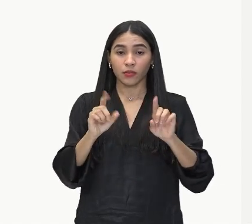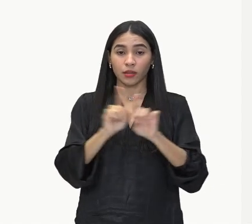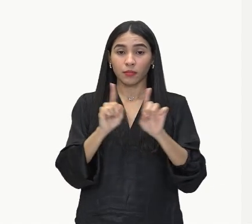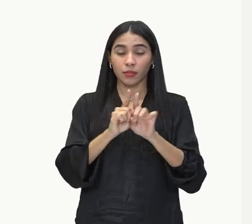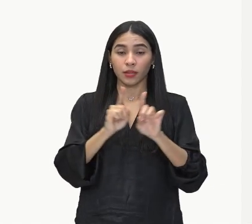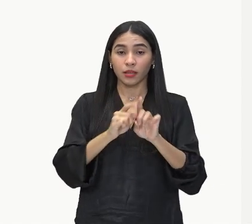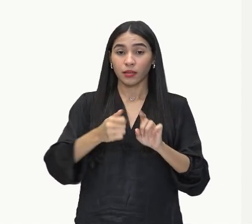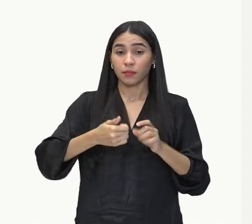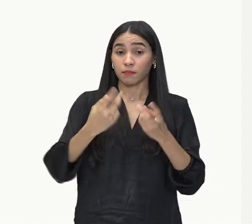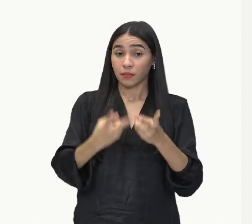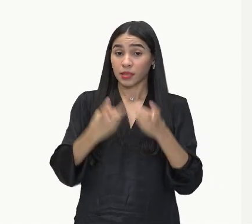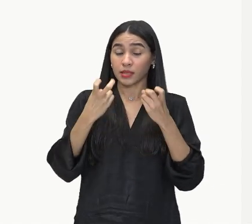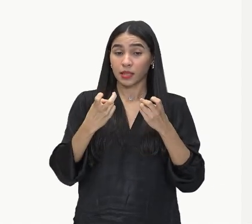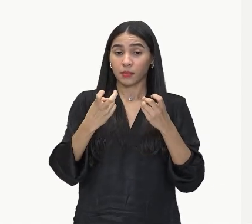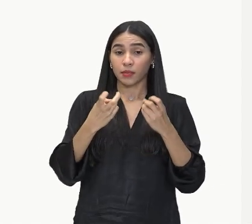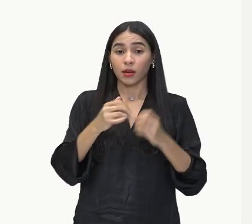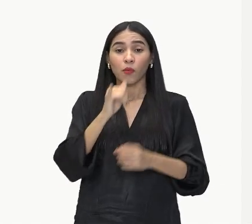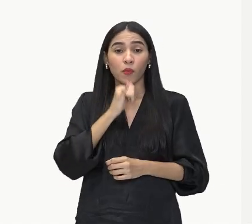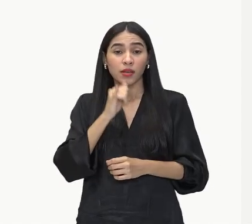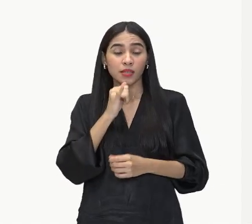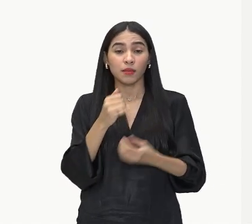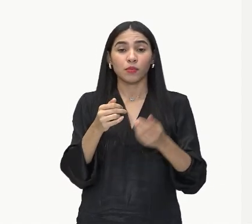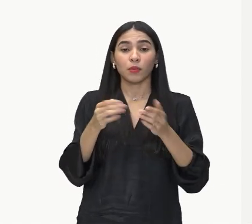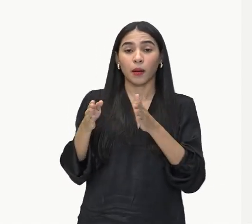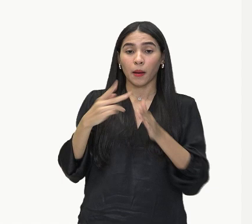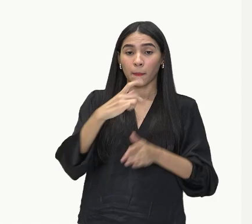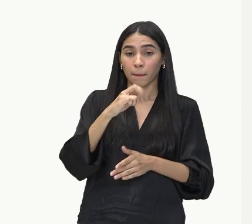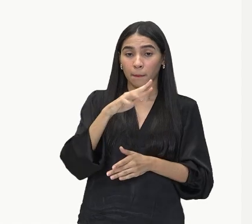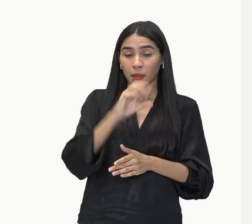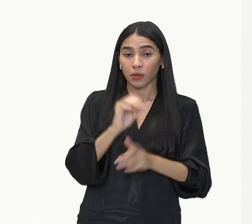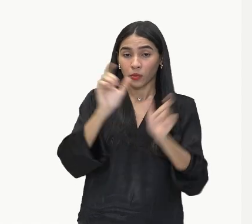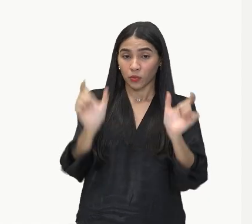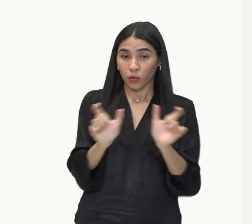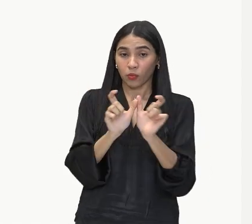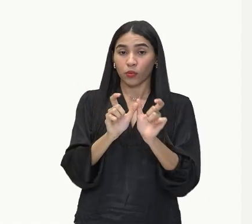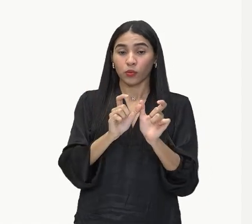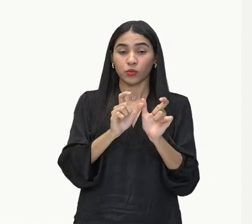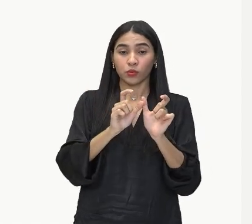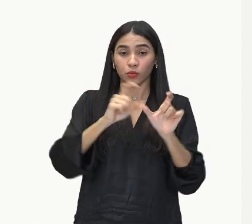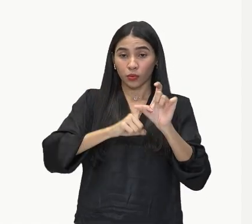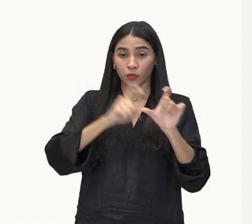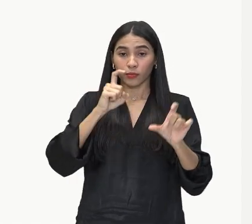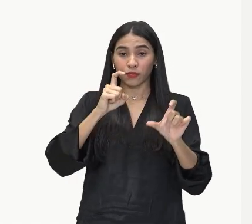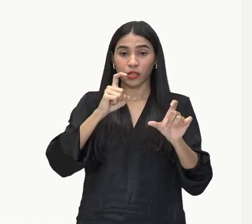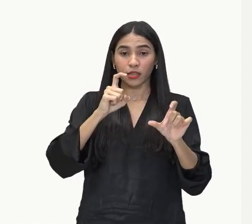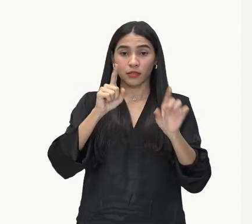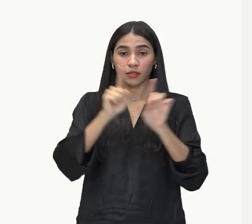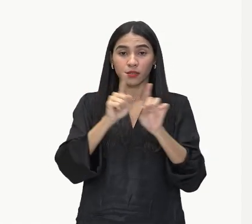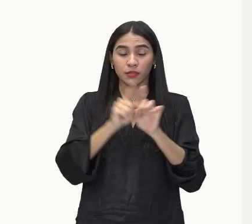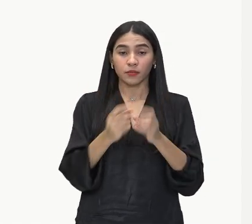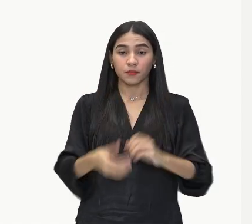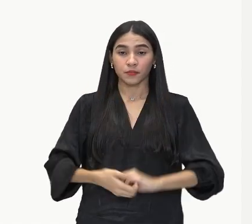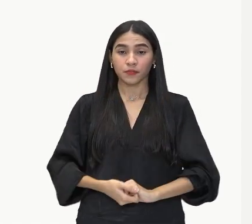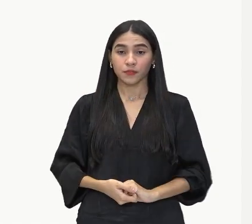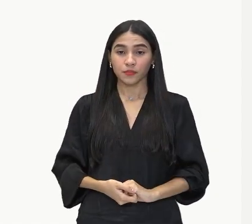temos aqui um exemplo de período composto por coordenação. Por quê? Porque nós temos a presença